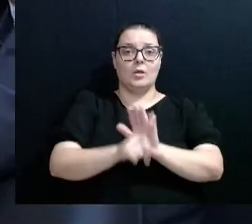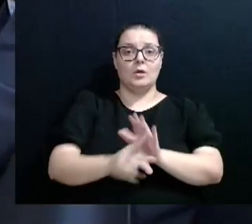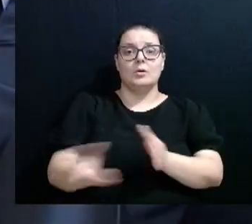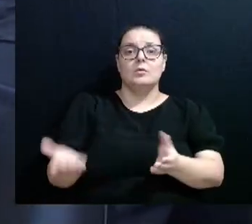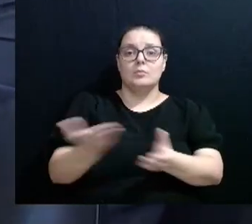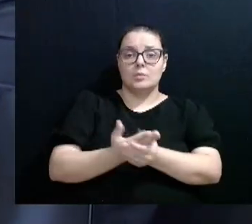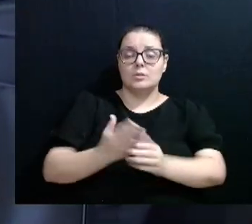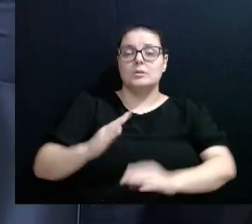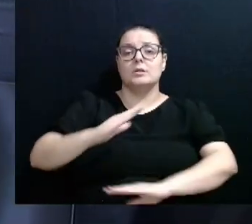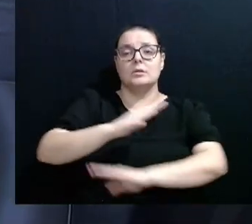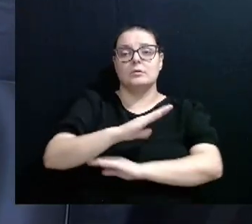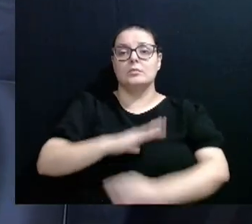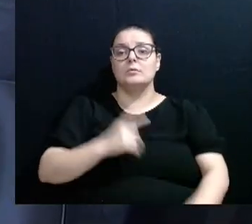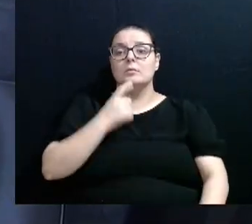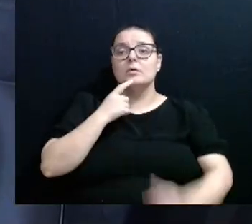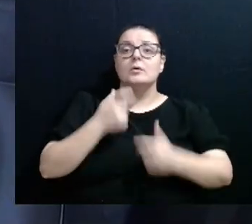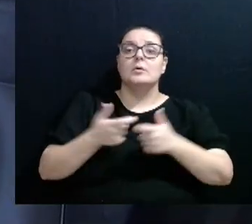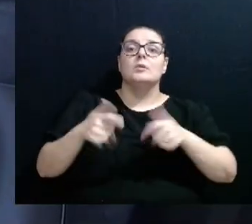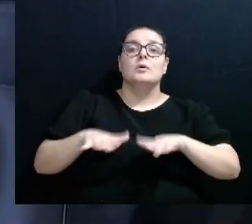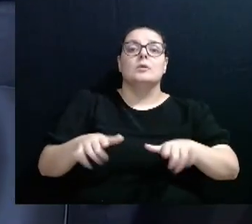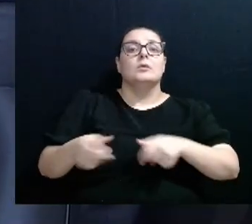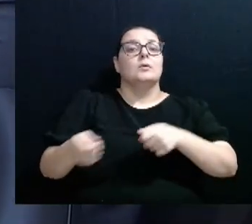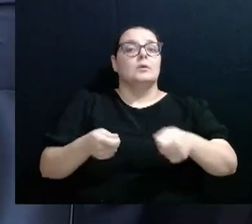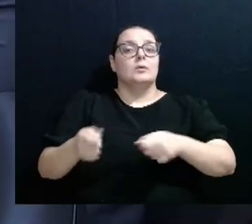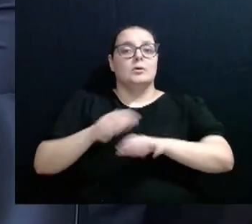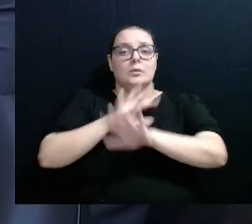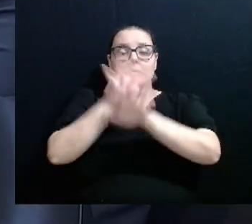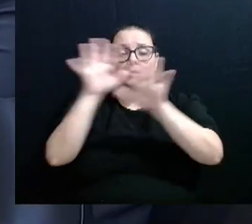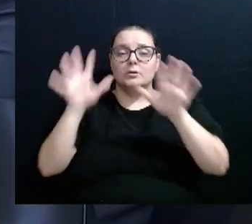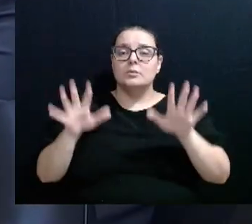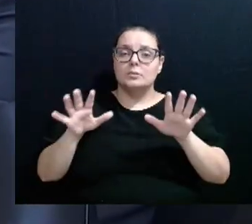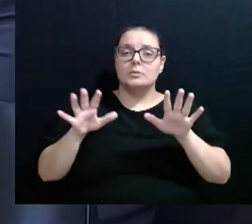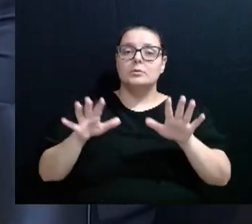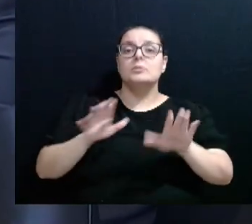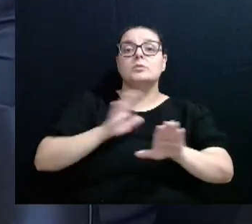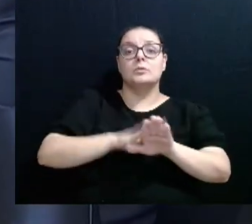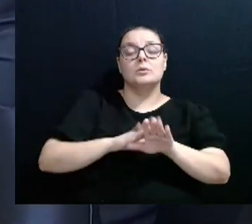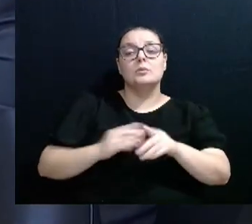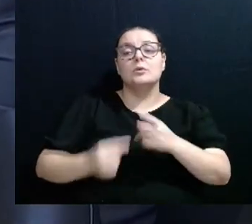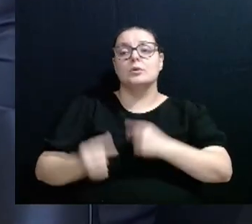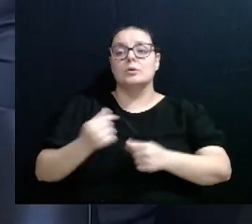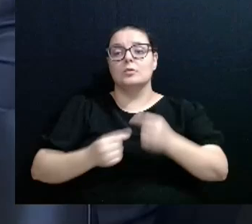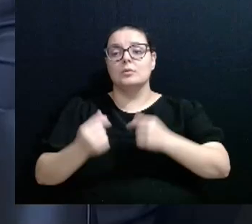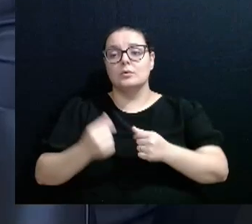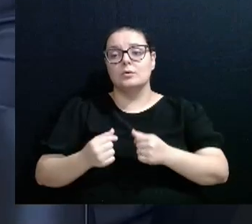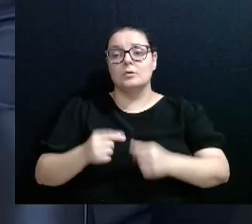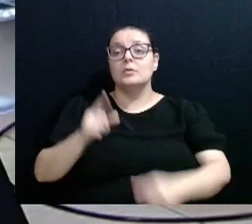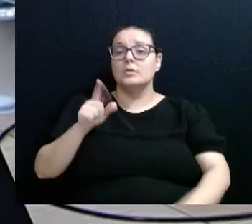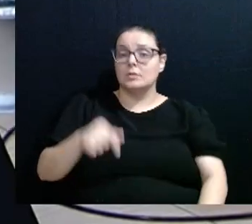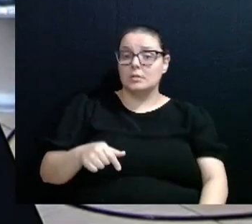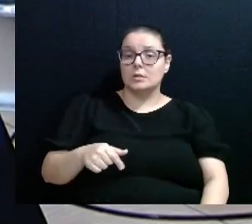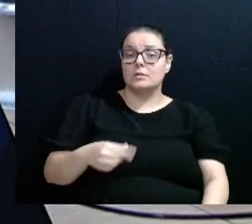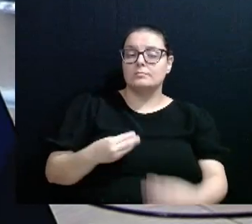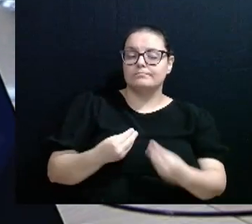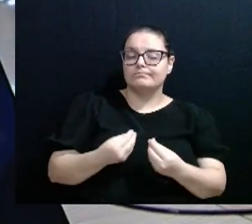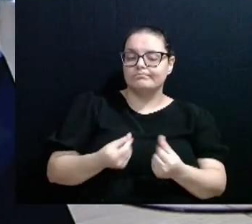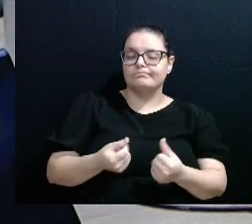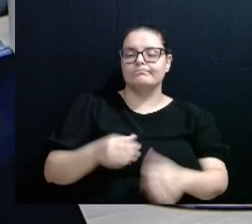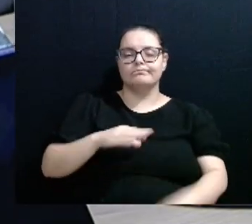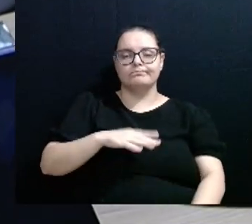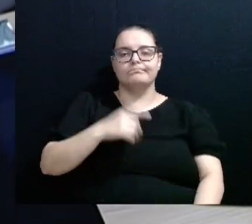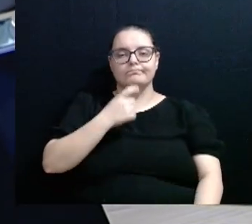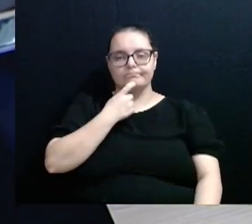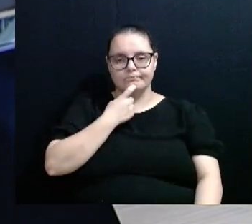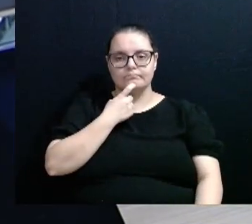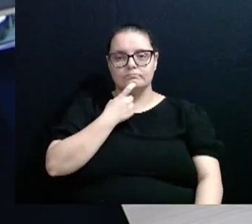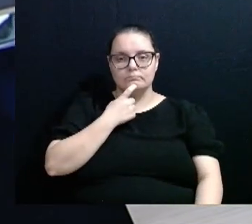Campinas quer ampliar o controle e a transparência em atividades econômicas consideradas sensíveis no município. De autoria do